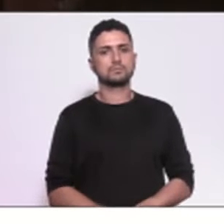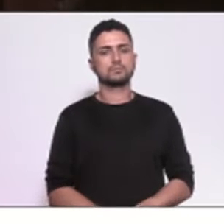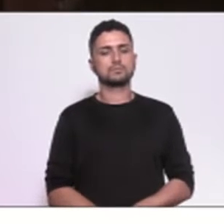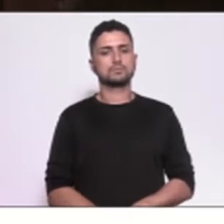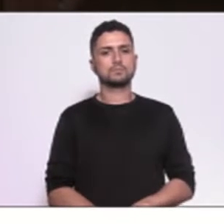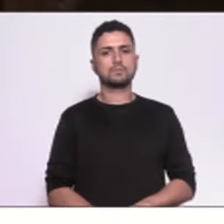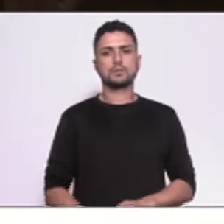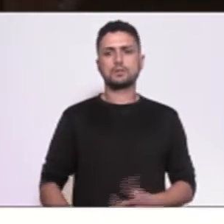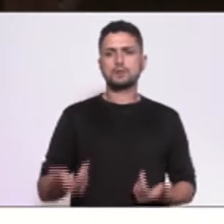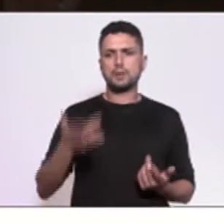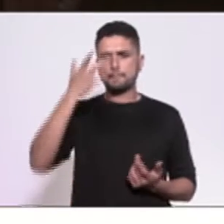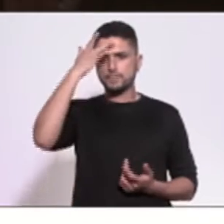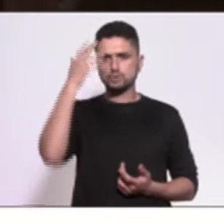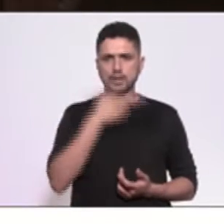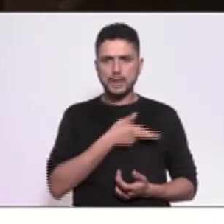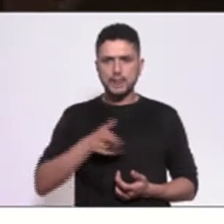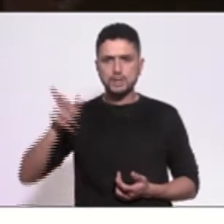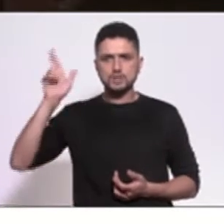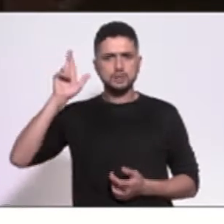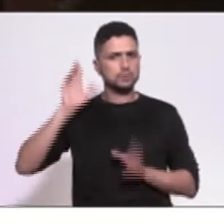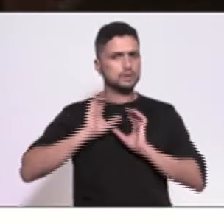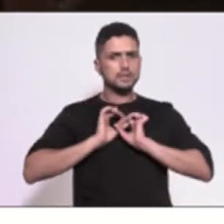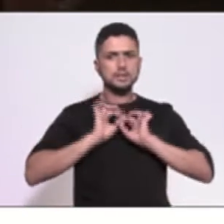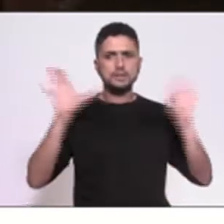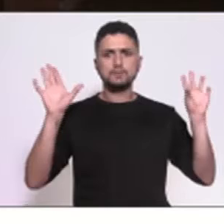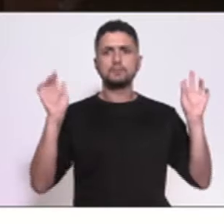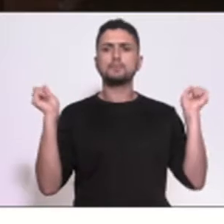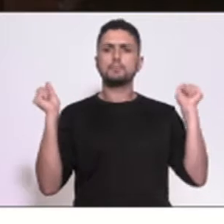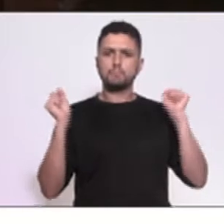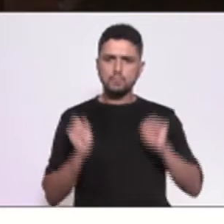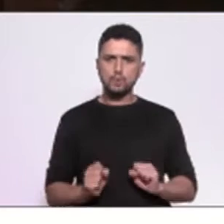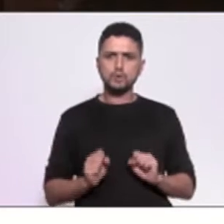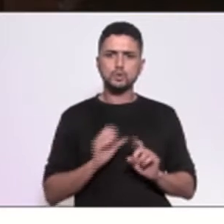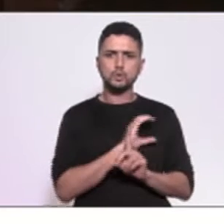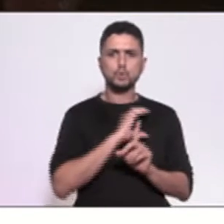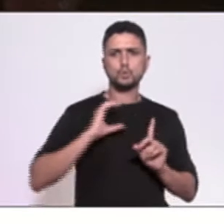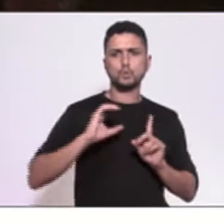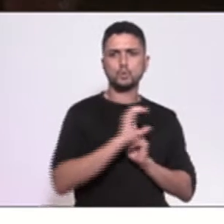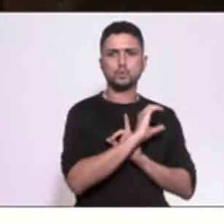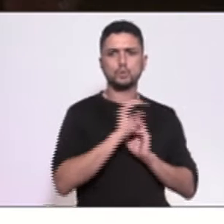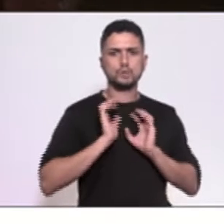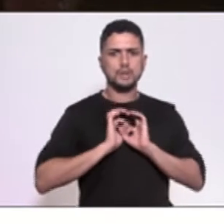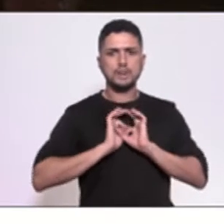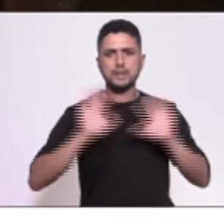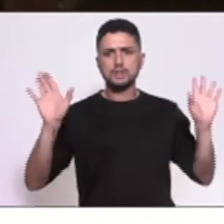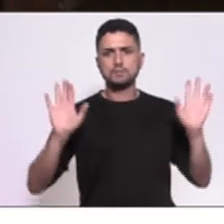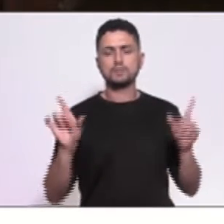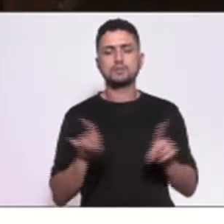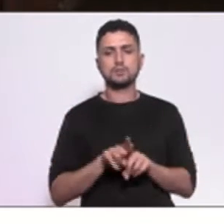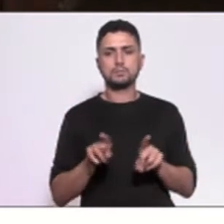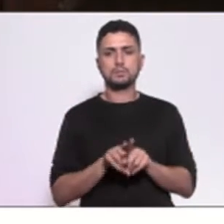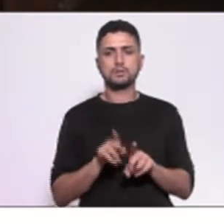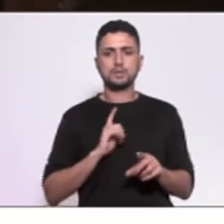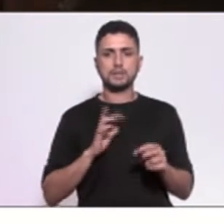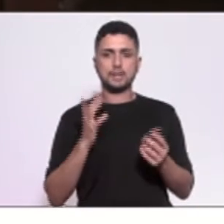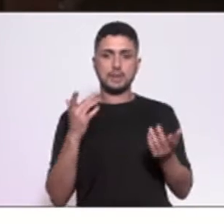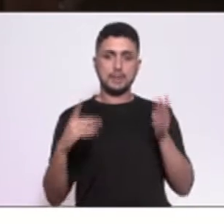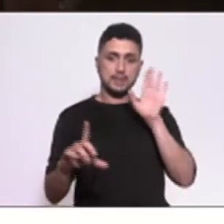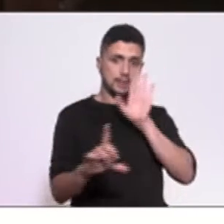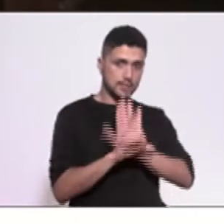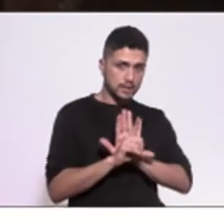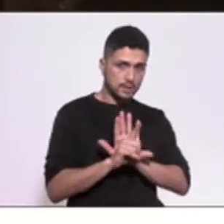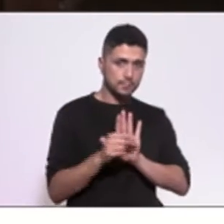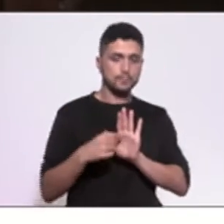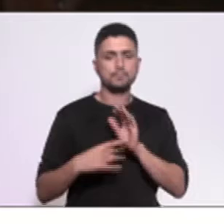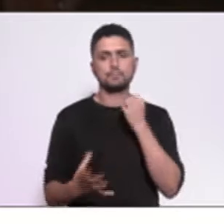sendo assegurado o livre exercício dos cultos religiosos e garantida na forma da lei